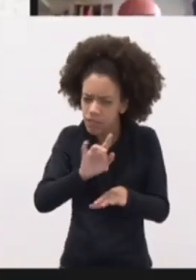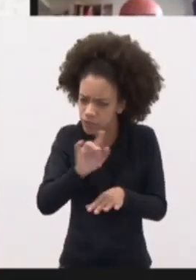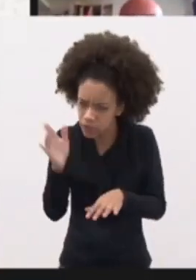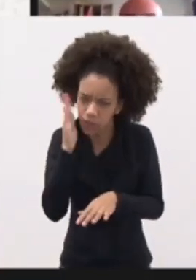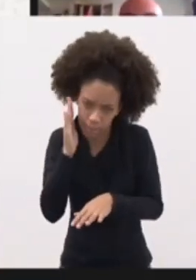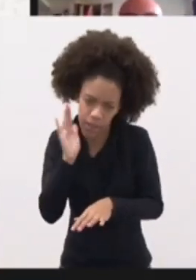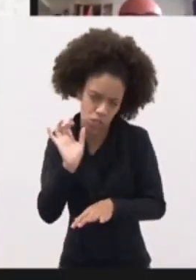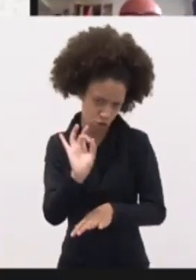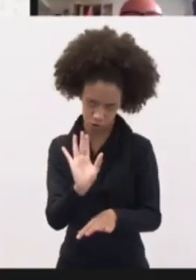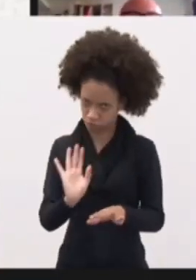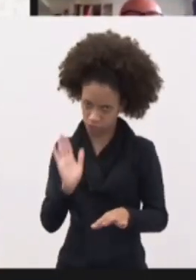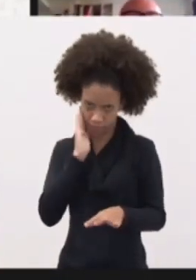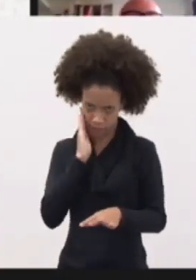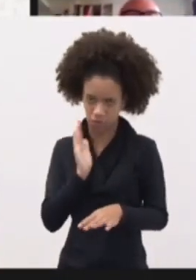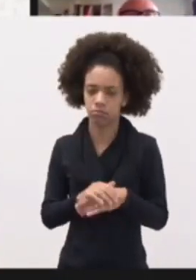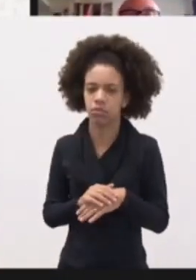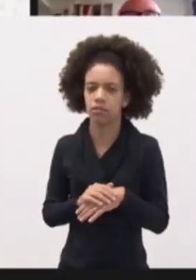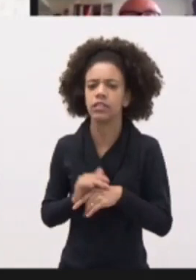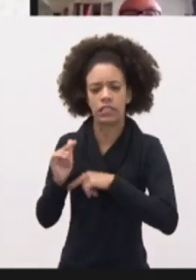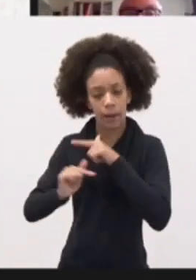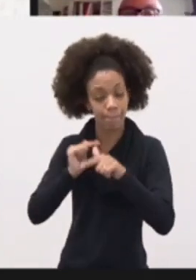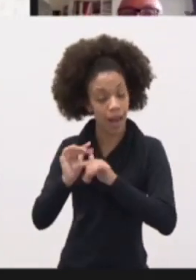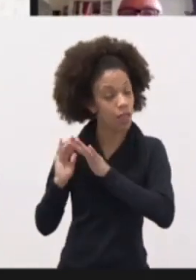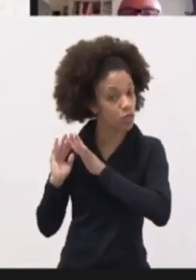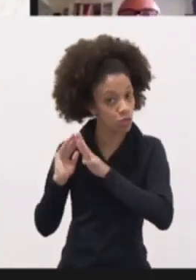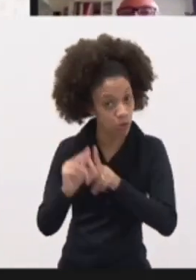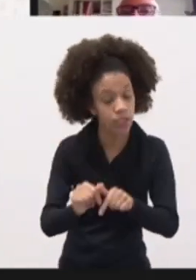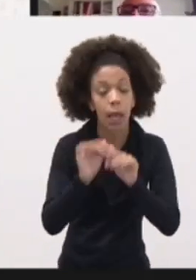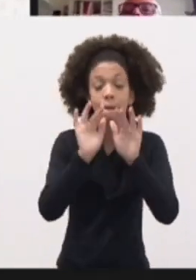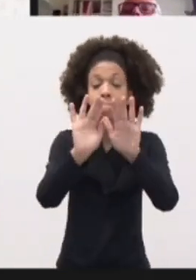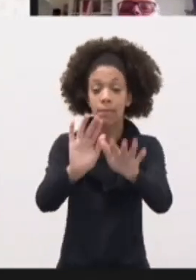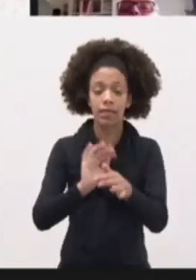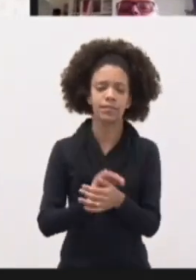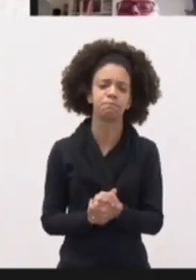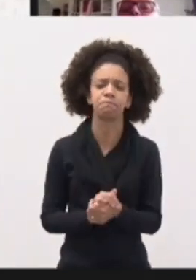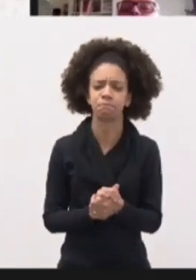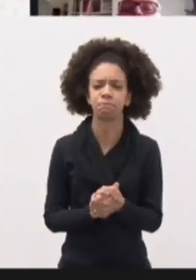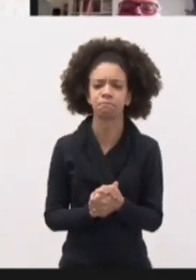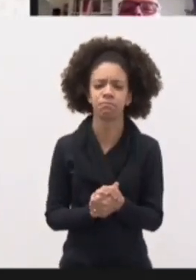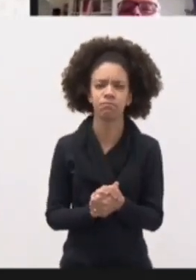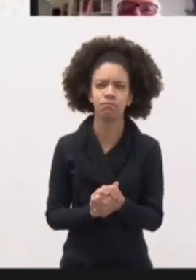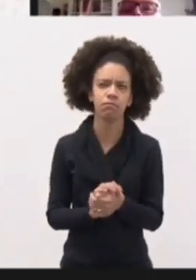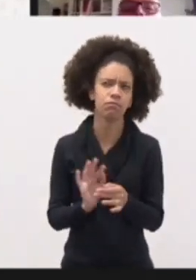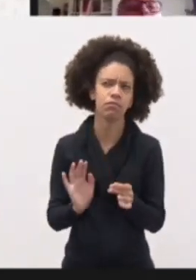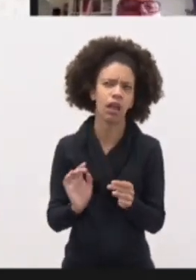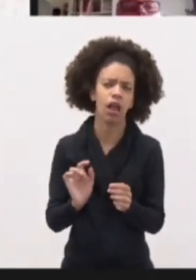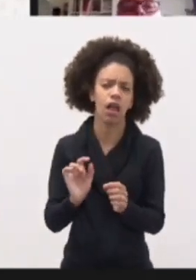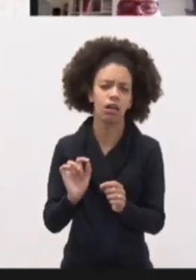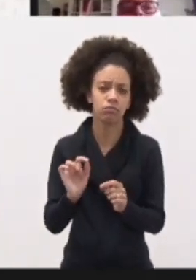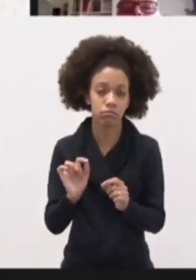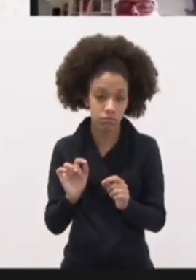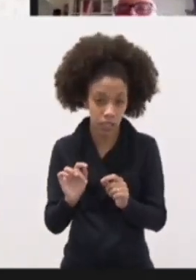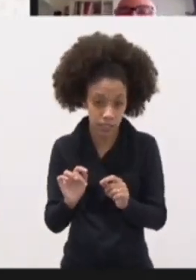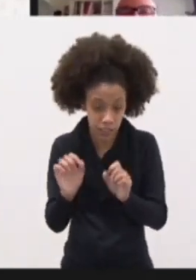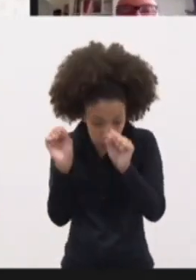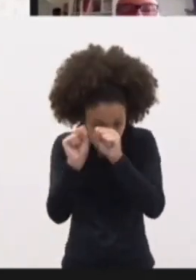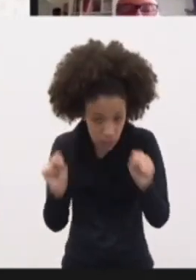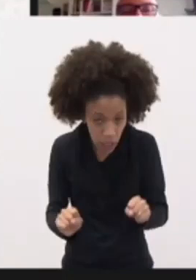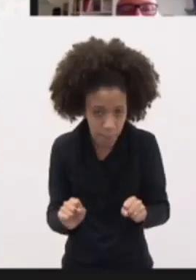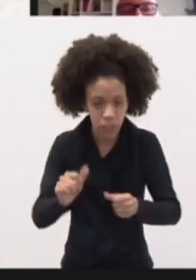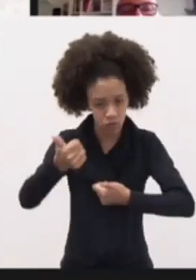a gente vai trabalhar todas elas. E aí, assim, quando vocês, nessa ferramenta, né, de